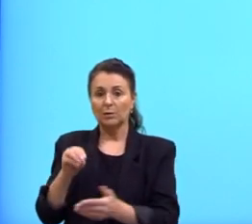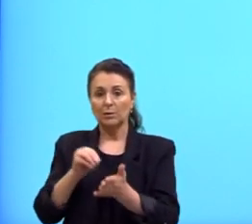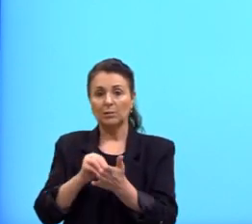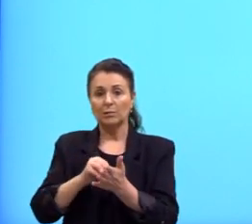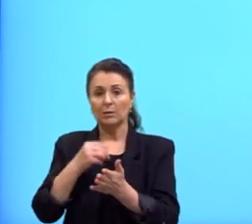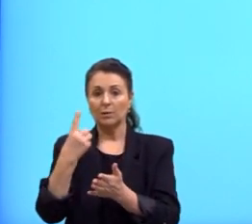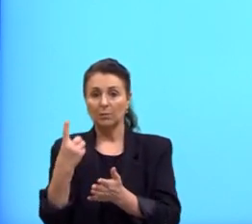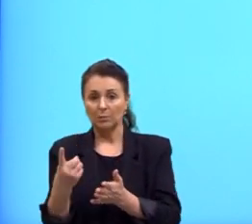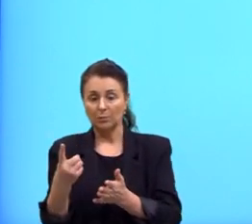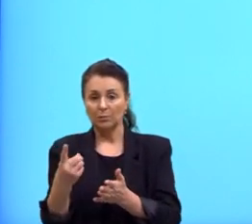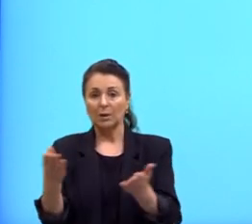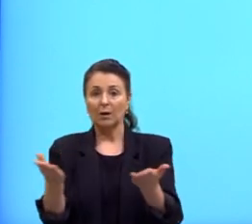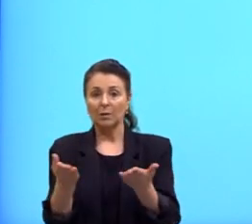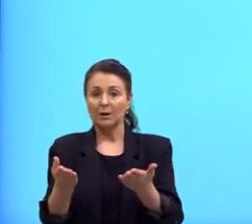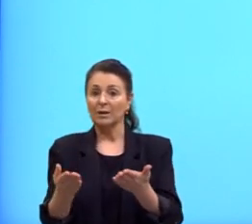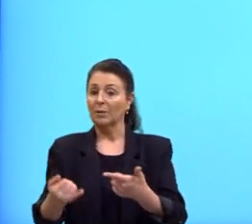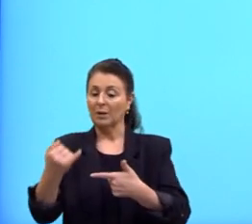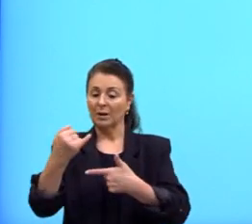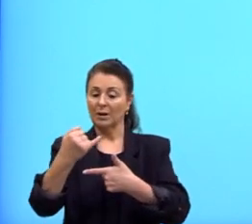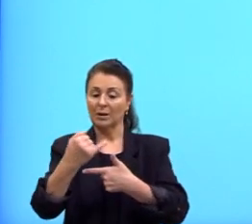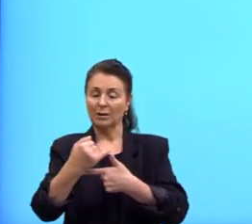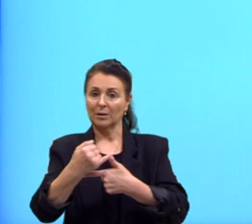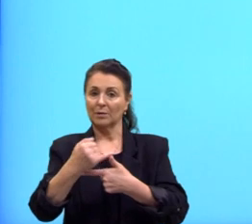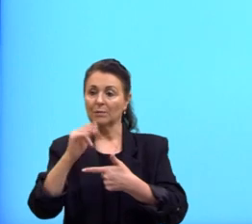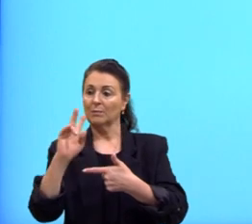determinar o valor da hipotenusa